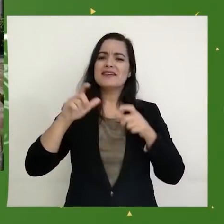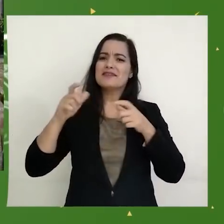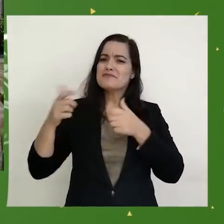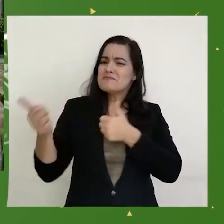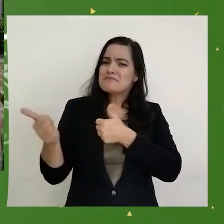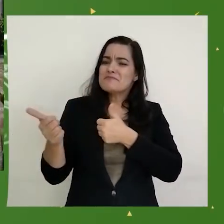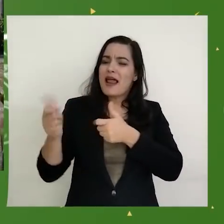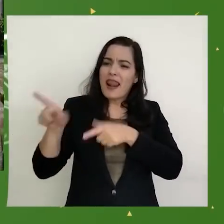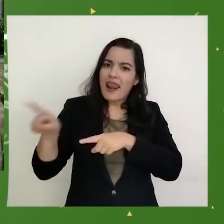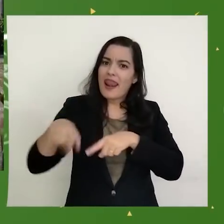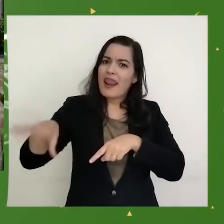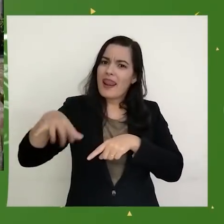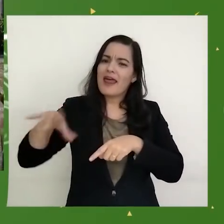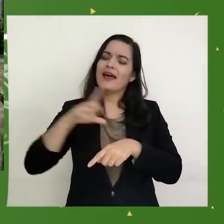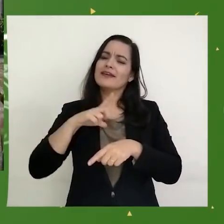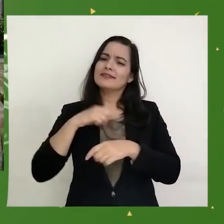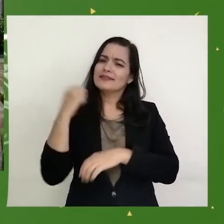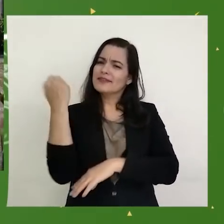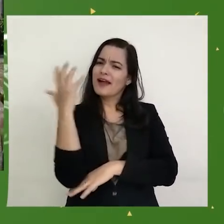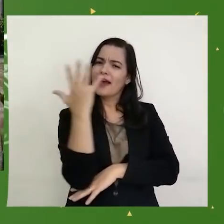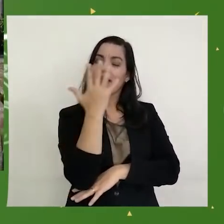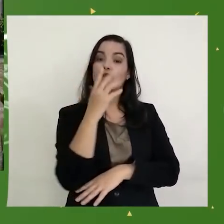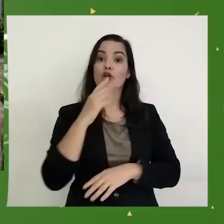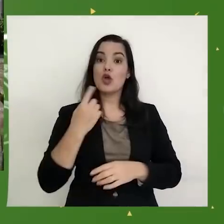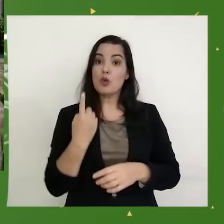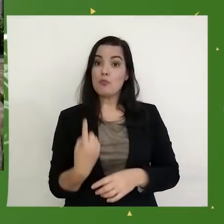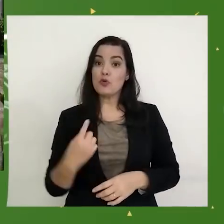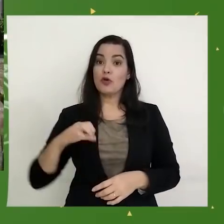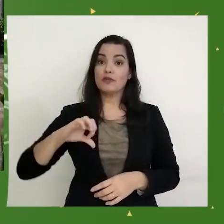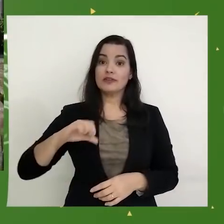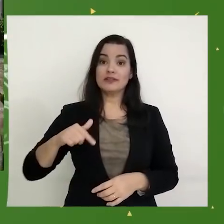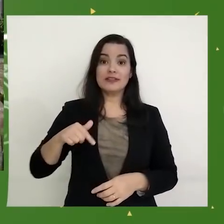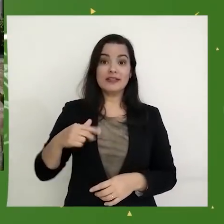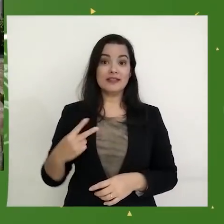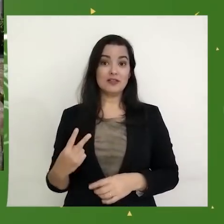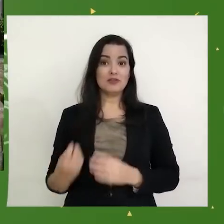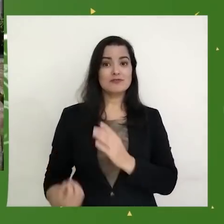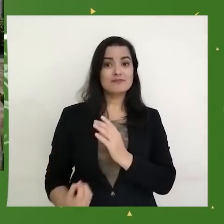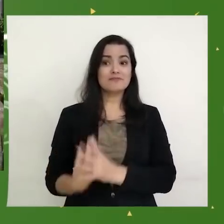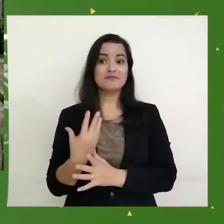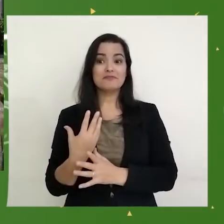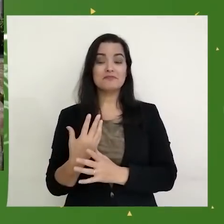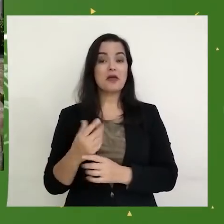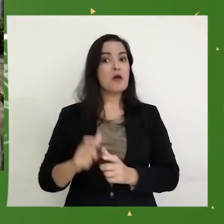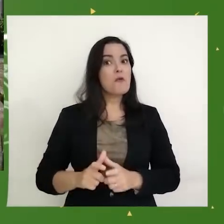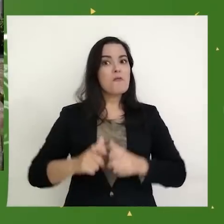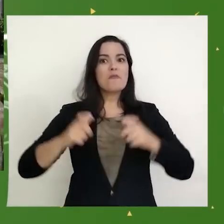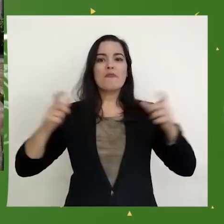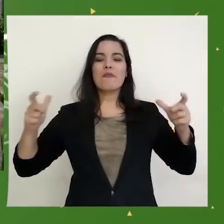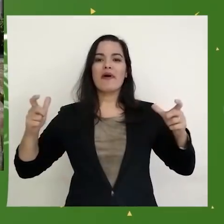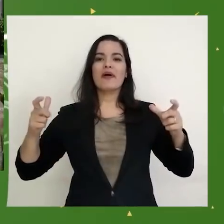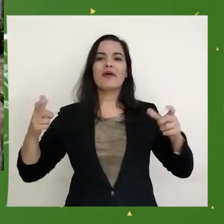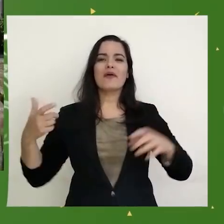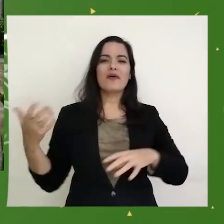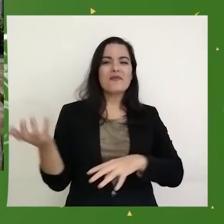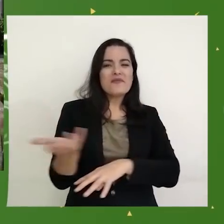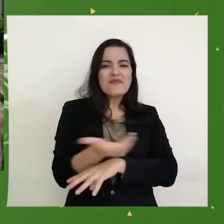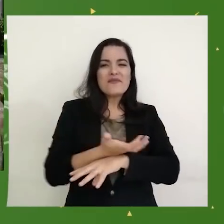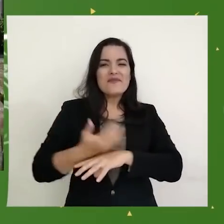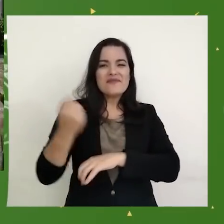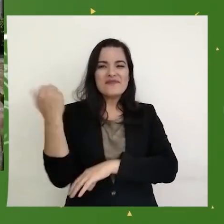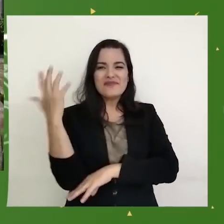foi fundado em 1972 e ele é o maior parque urbano que nós temos em